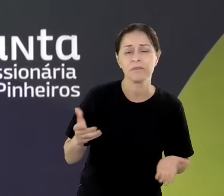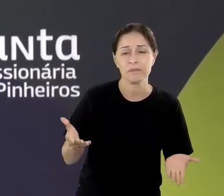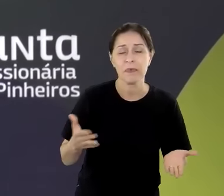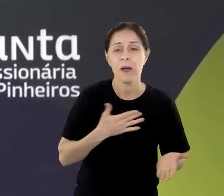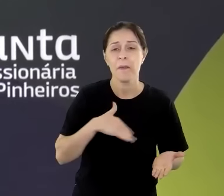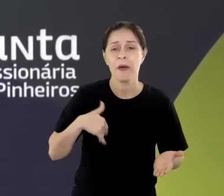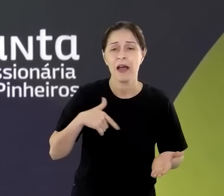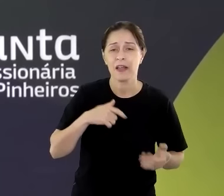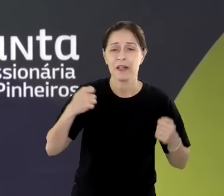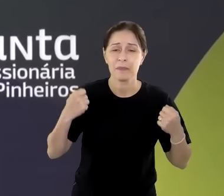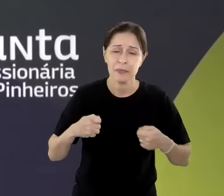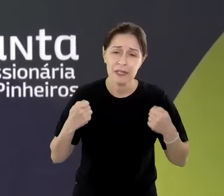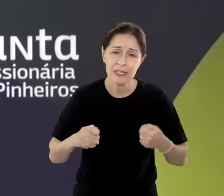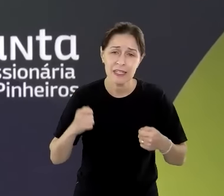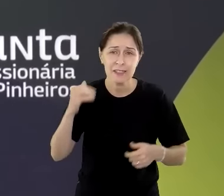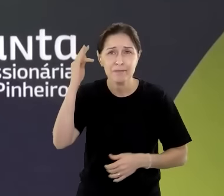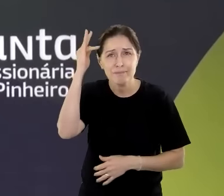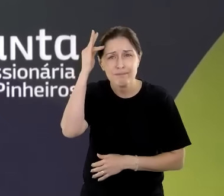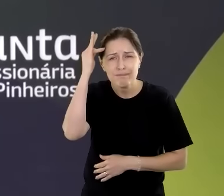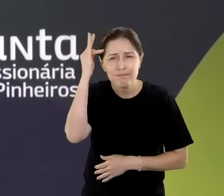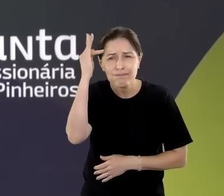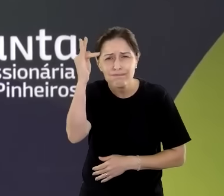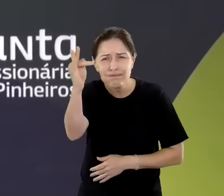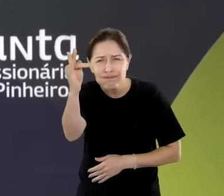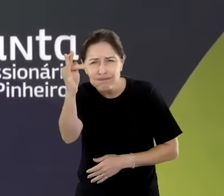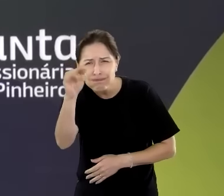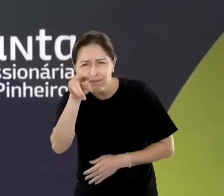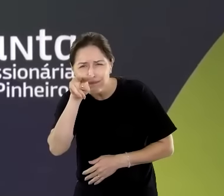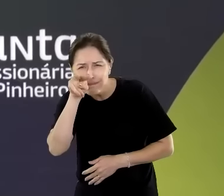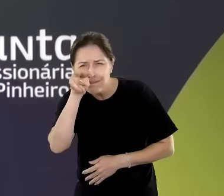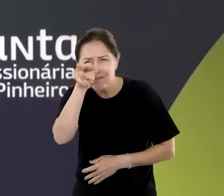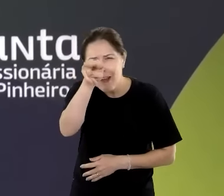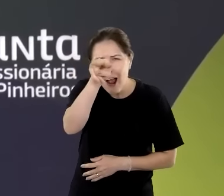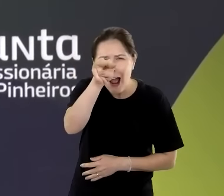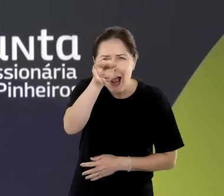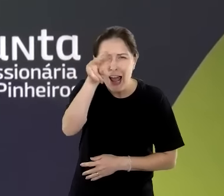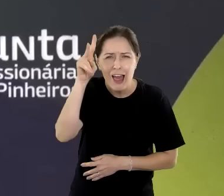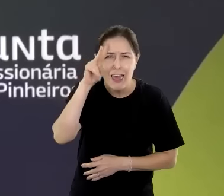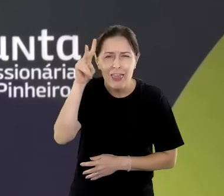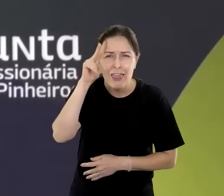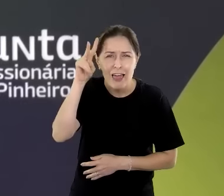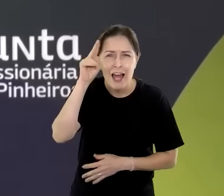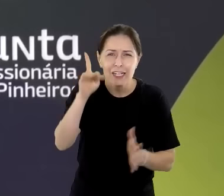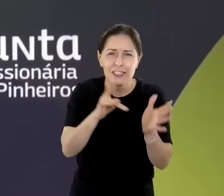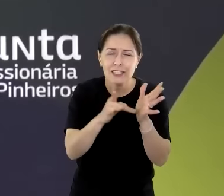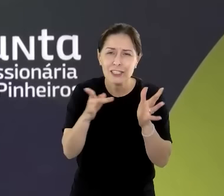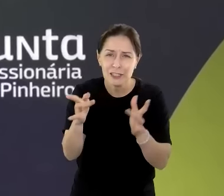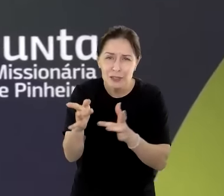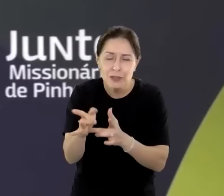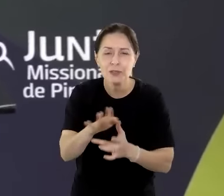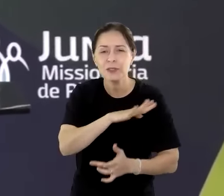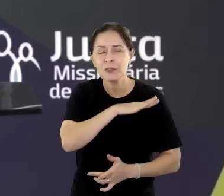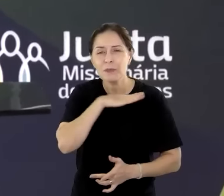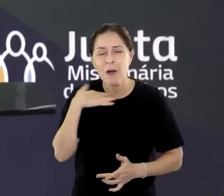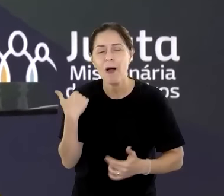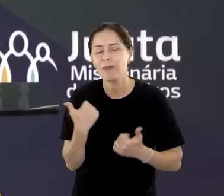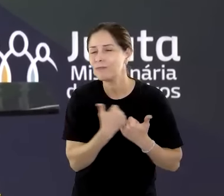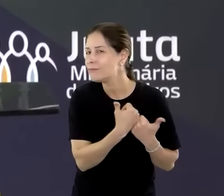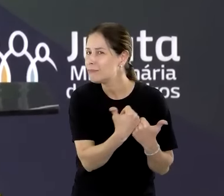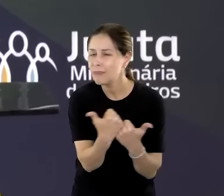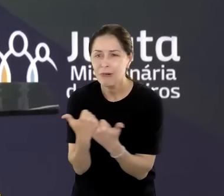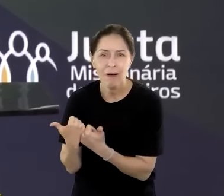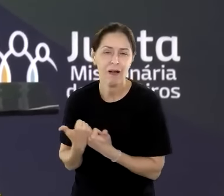o prêmio da soberana vocação de Deus. O seu passado está coberto pelo sangue do Cordeiro, e o seu futuro está nas mãos do